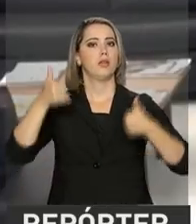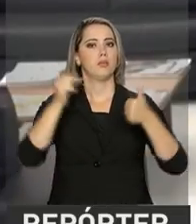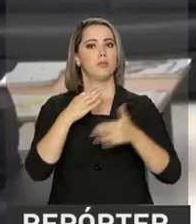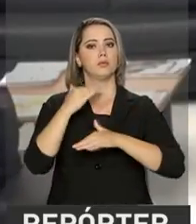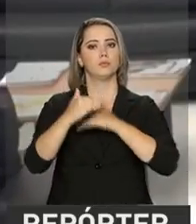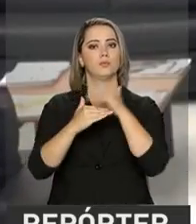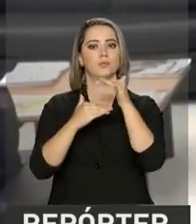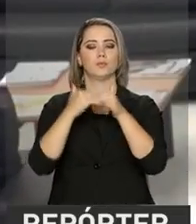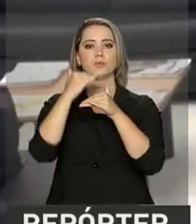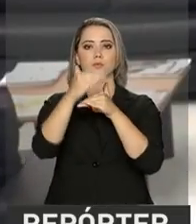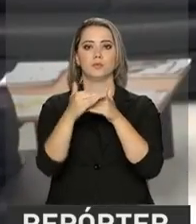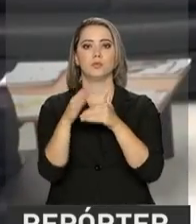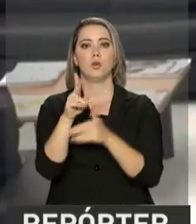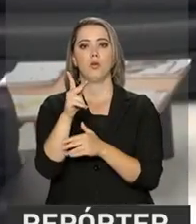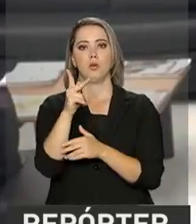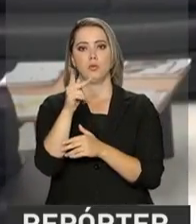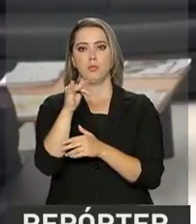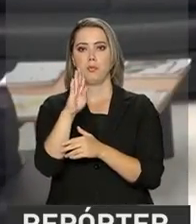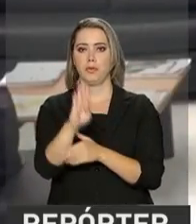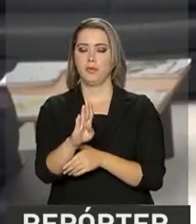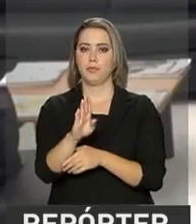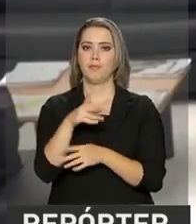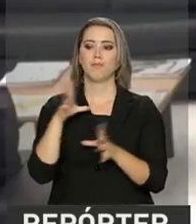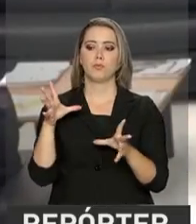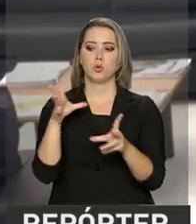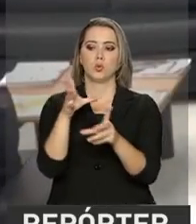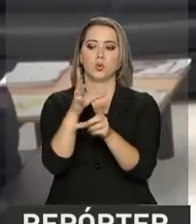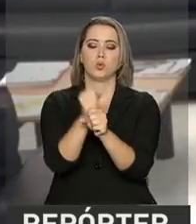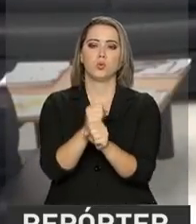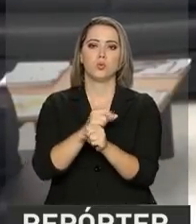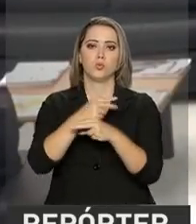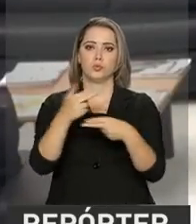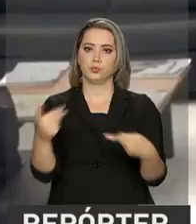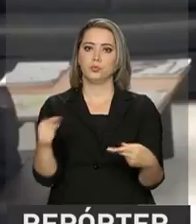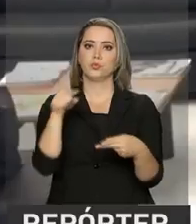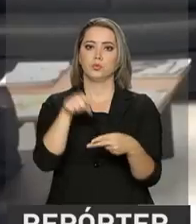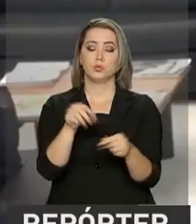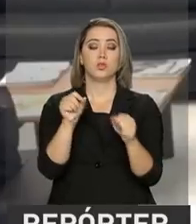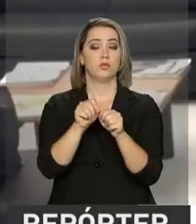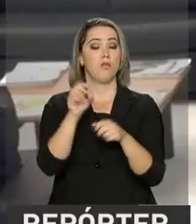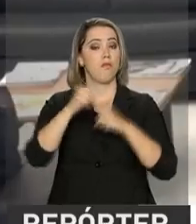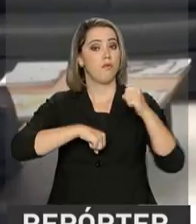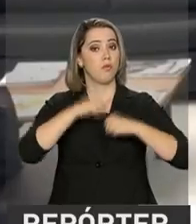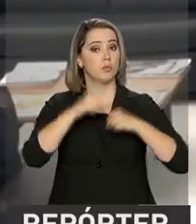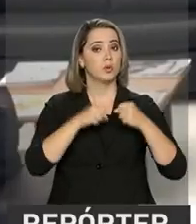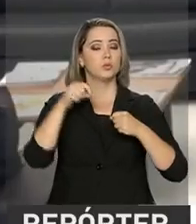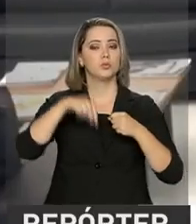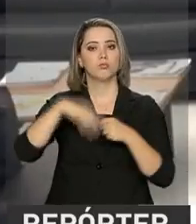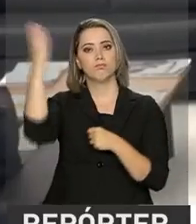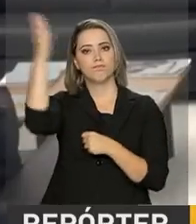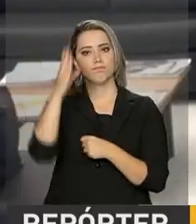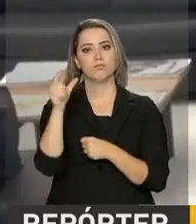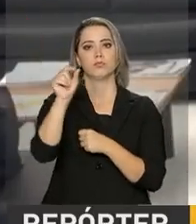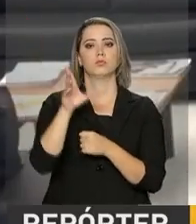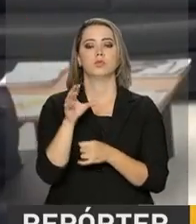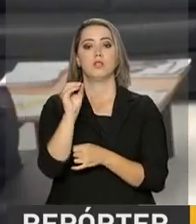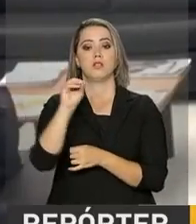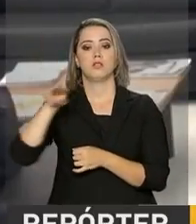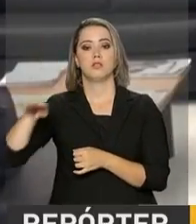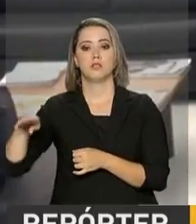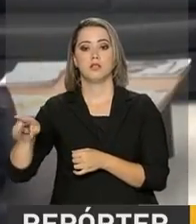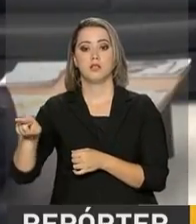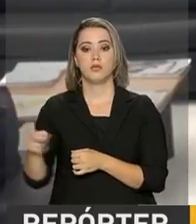crescimento do produto interno bruto pib que é a soma de todos os bens e serviços produzidos no país passou para